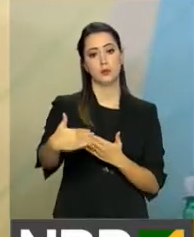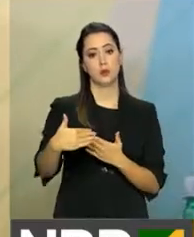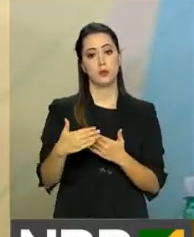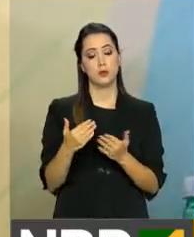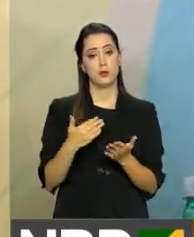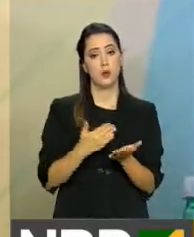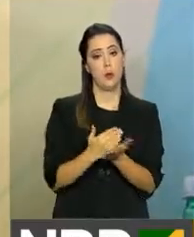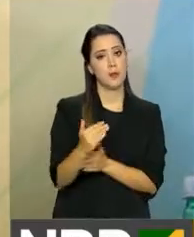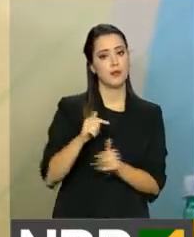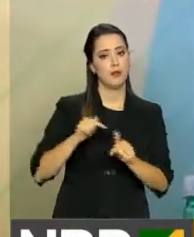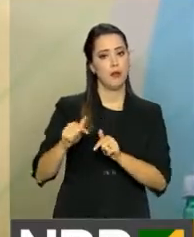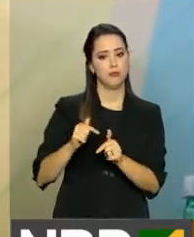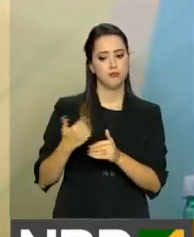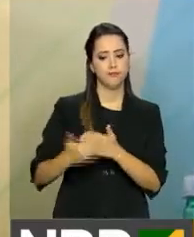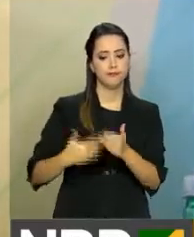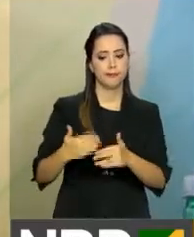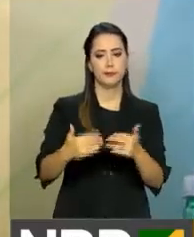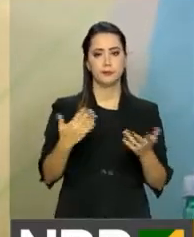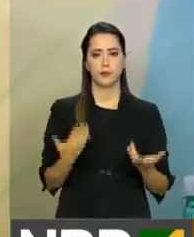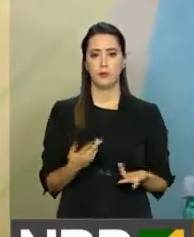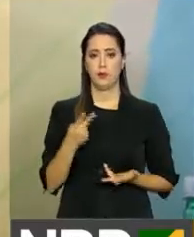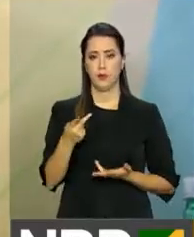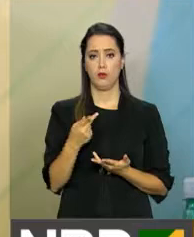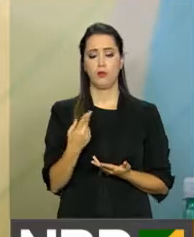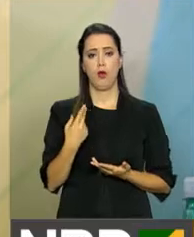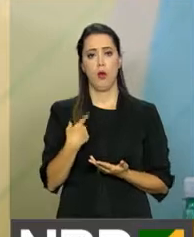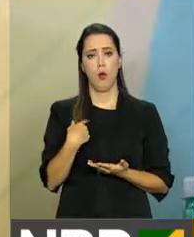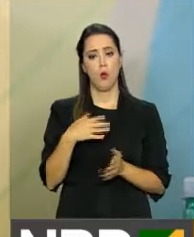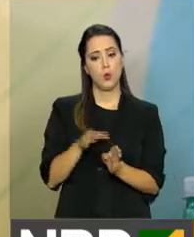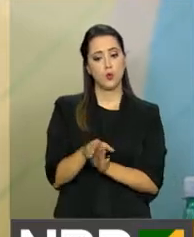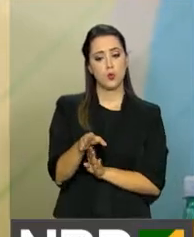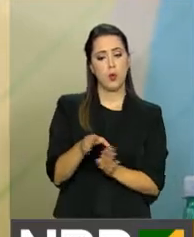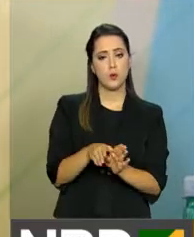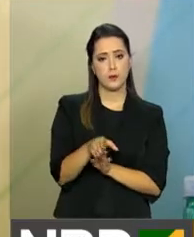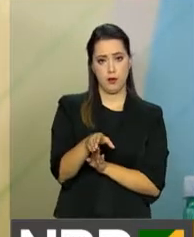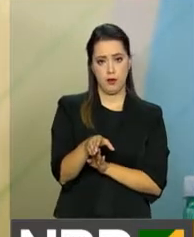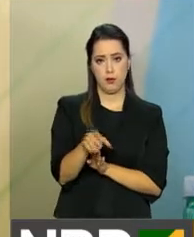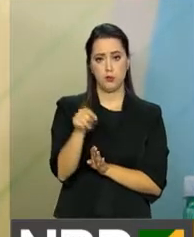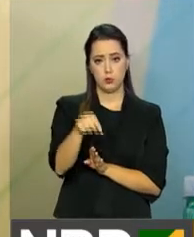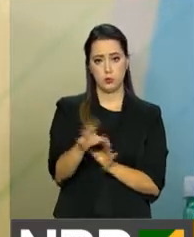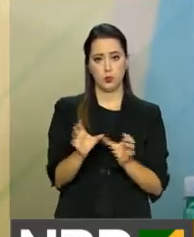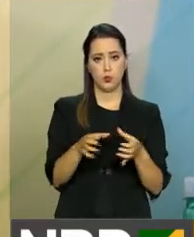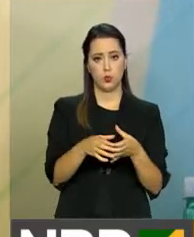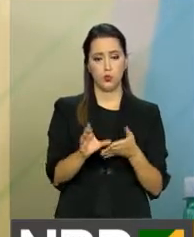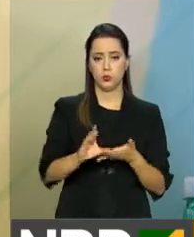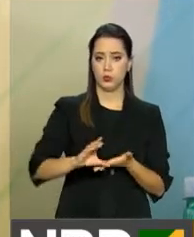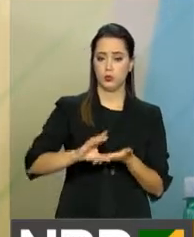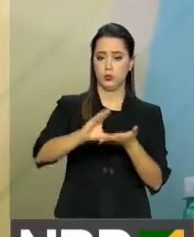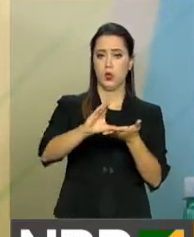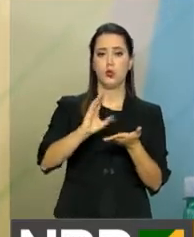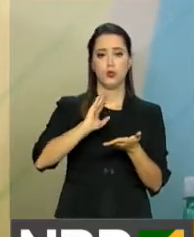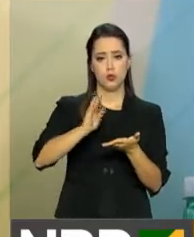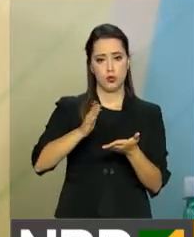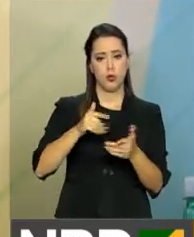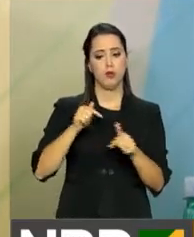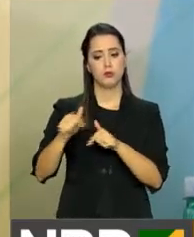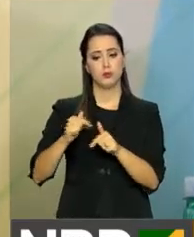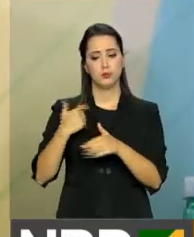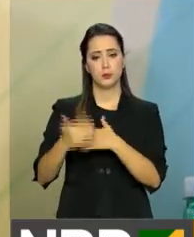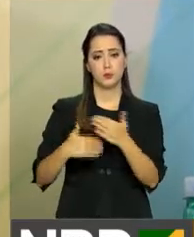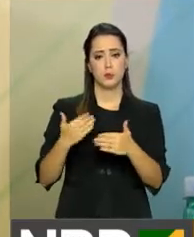portanto as recomendações do conselho têm sido levadas adiante com resultados